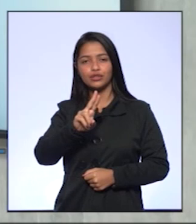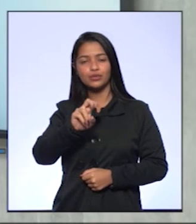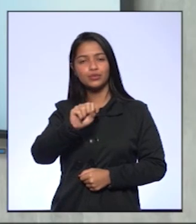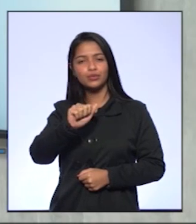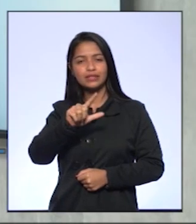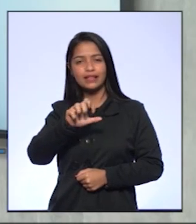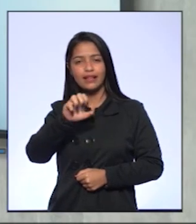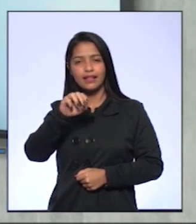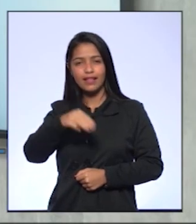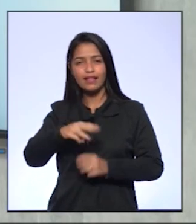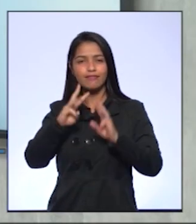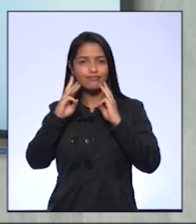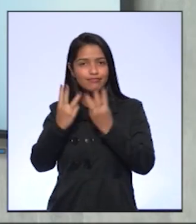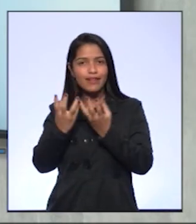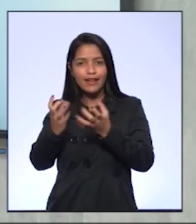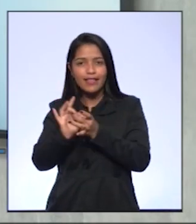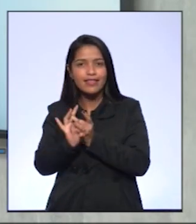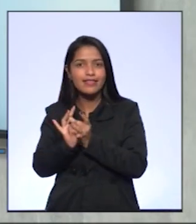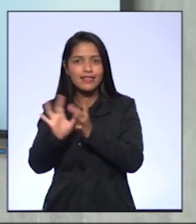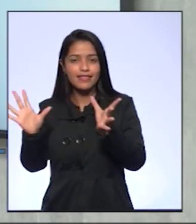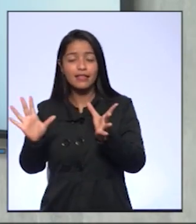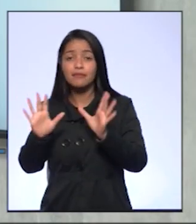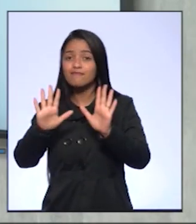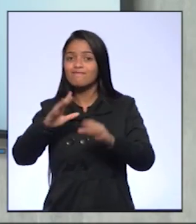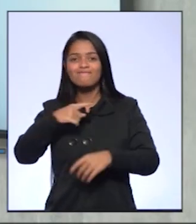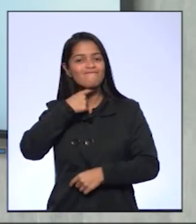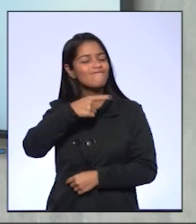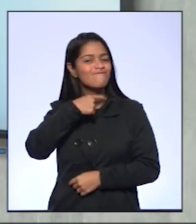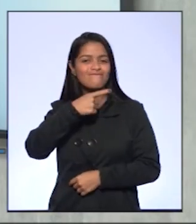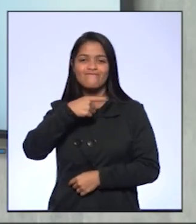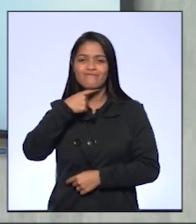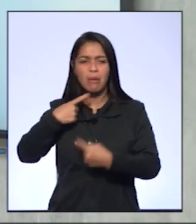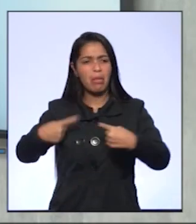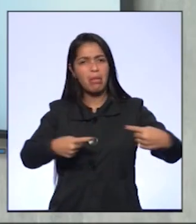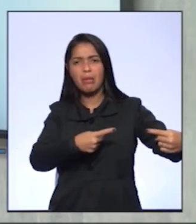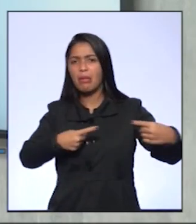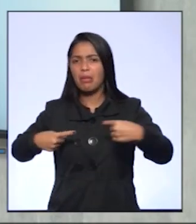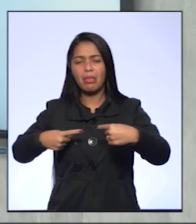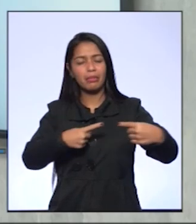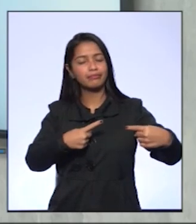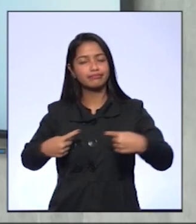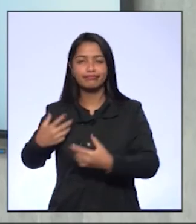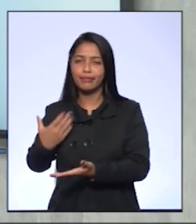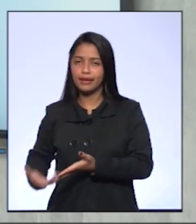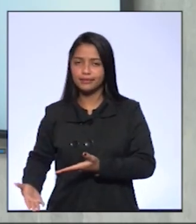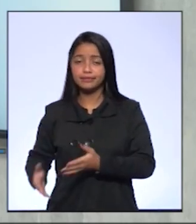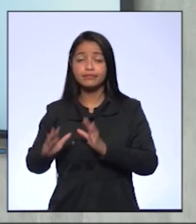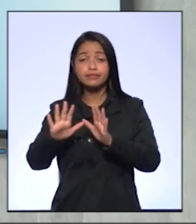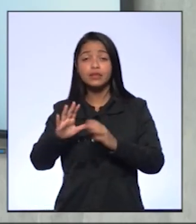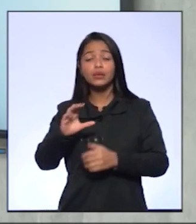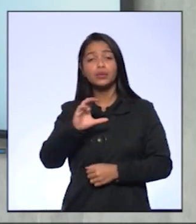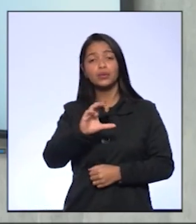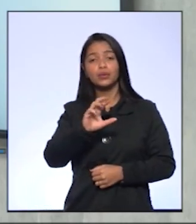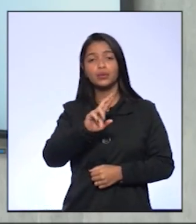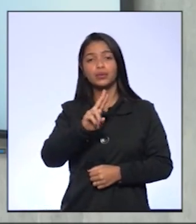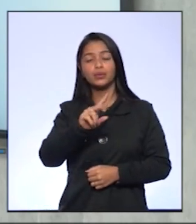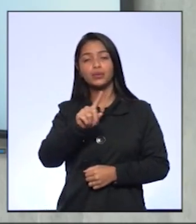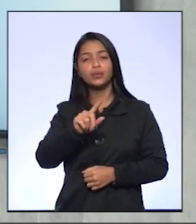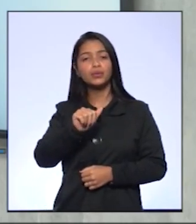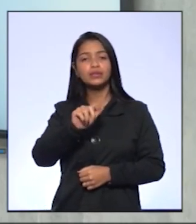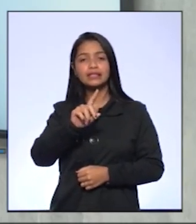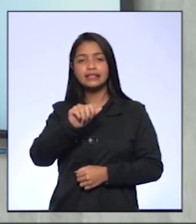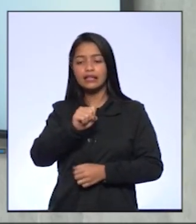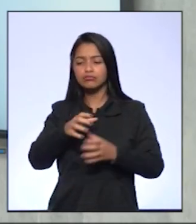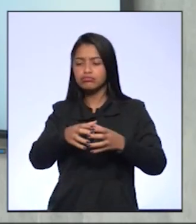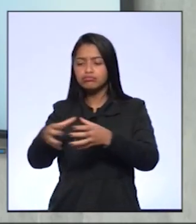turcos otomanos fecharam as rotas, vão combater o Império Turco Otomano. Galera, são 8 cruzadas oficiais, está convocada pelo Papa e